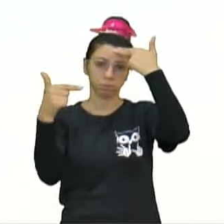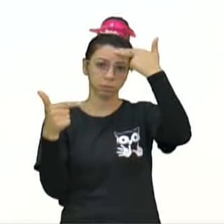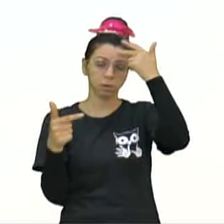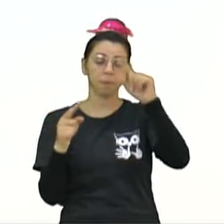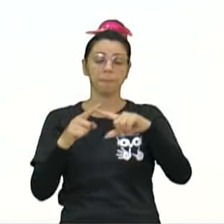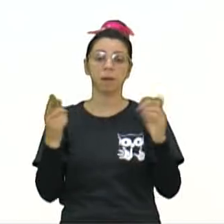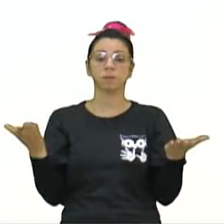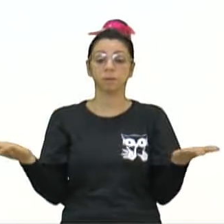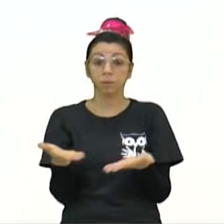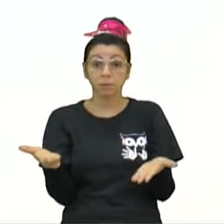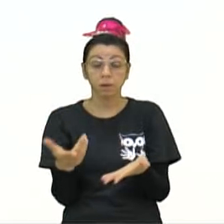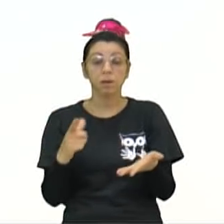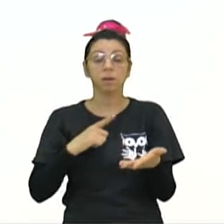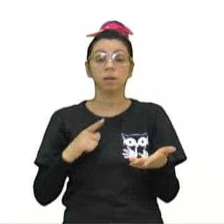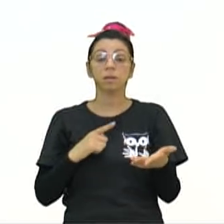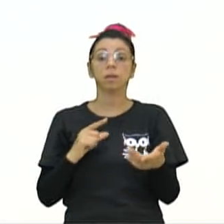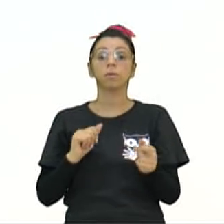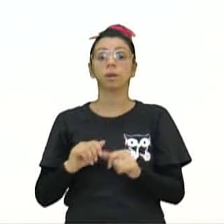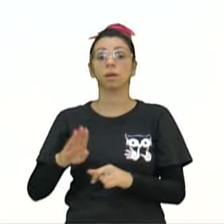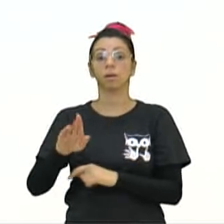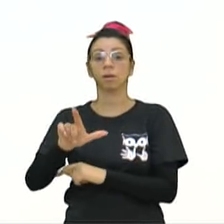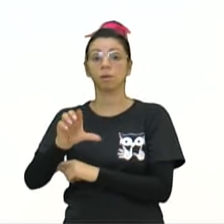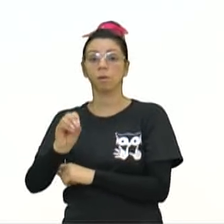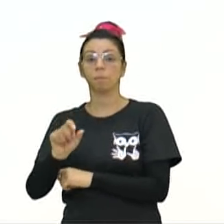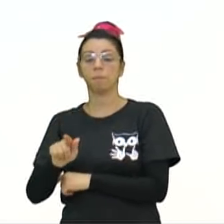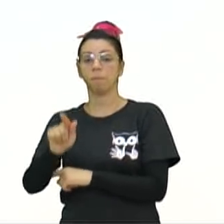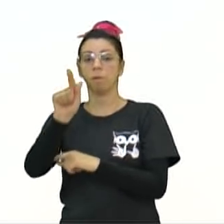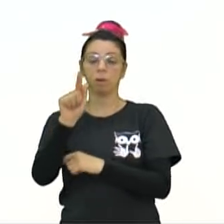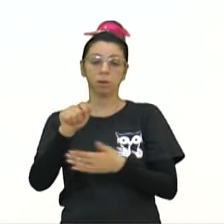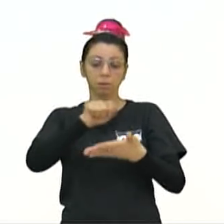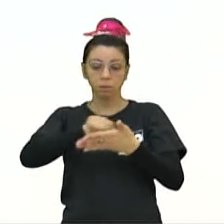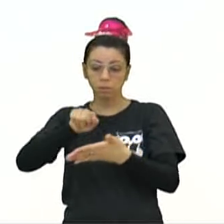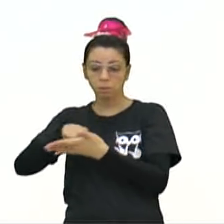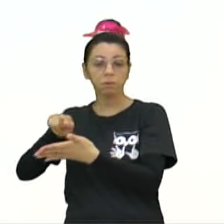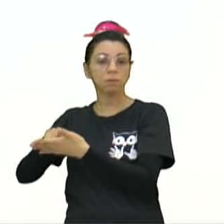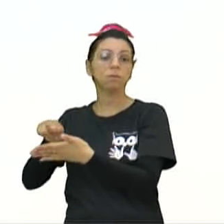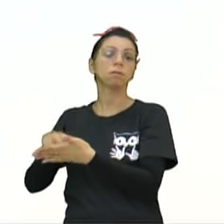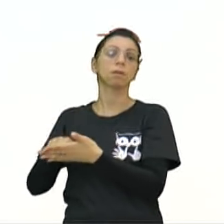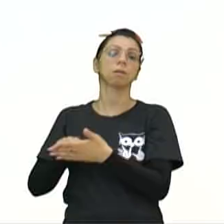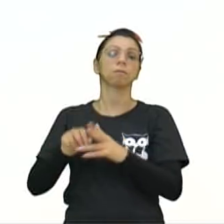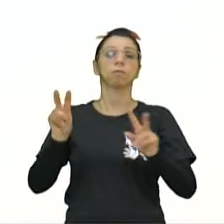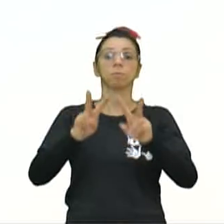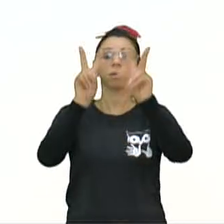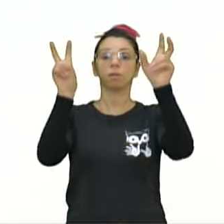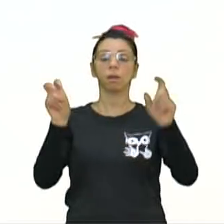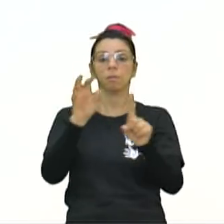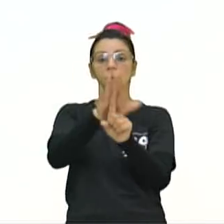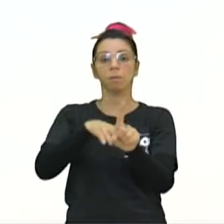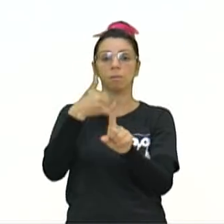com isso, tenho um blog e escrevo sobre bullying e outros temas.